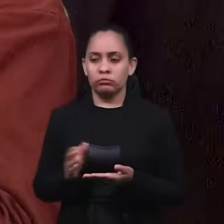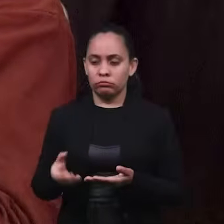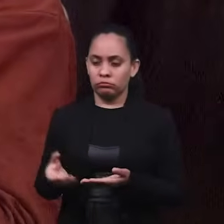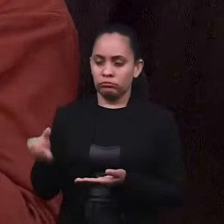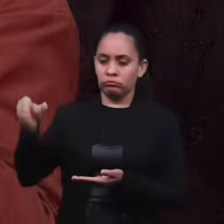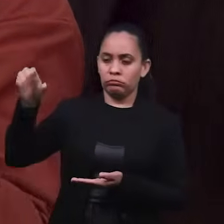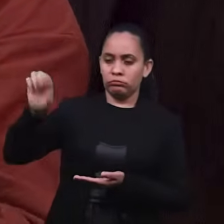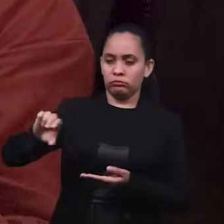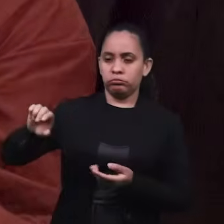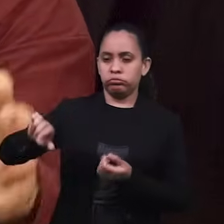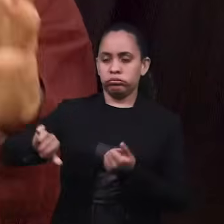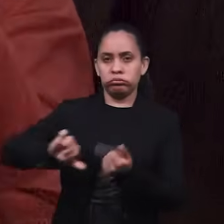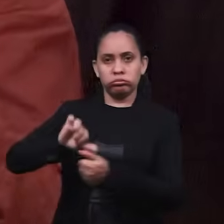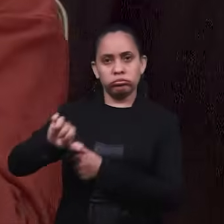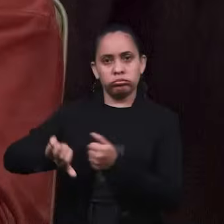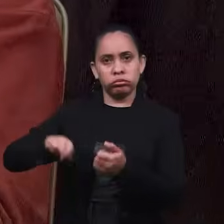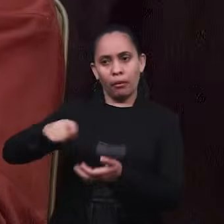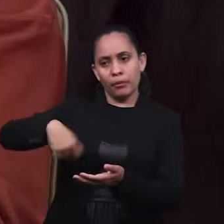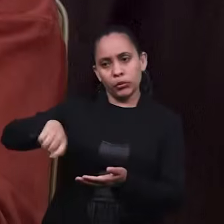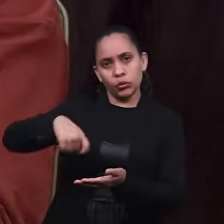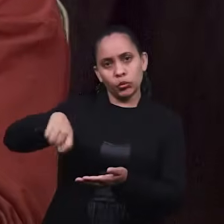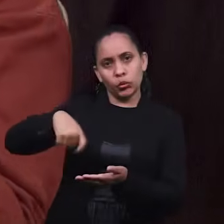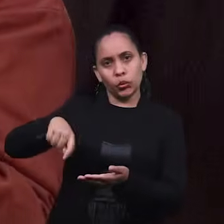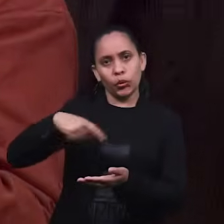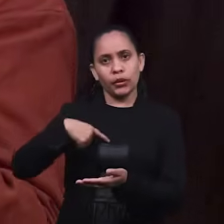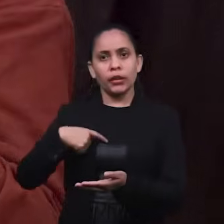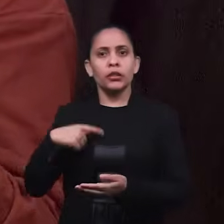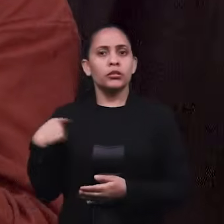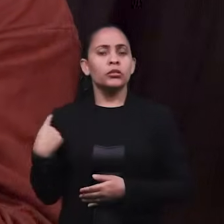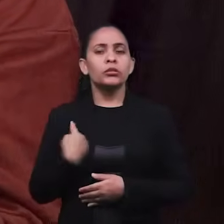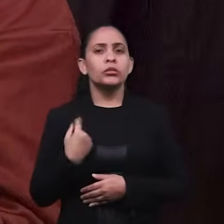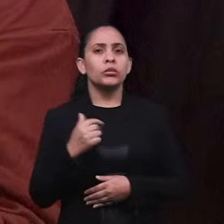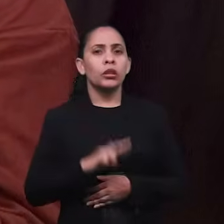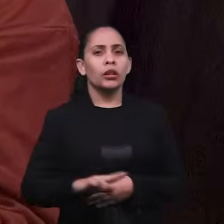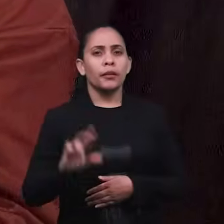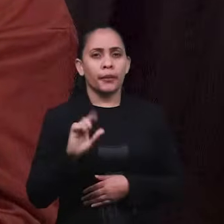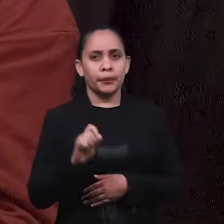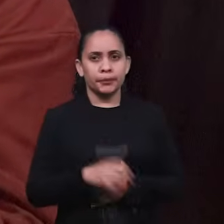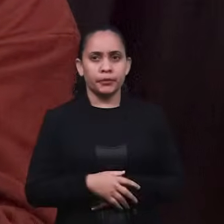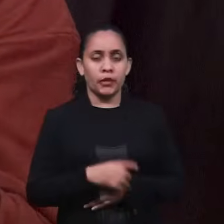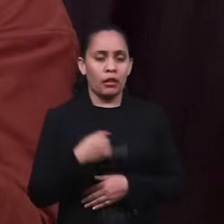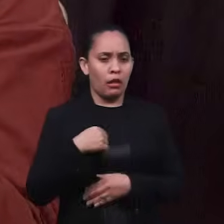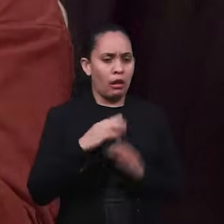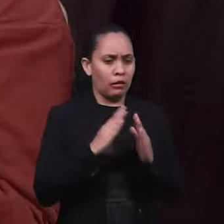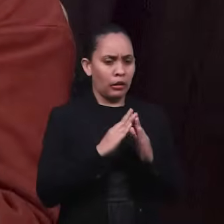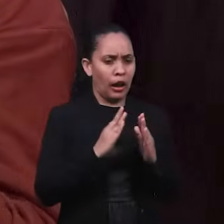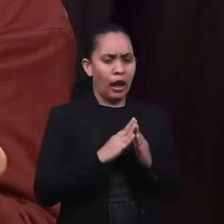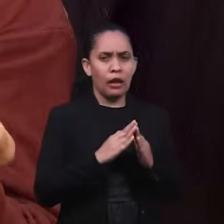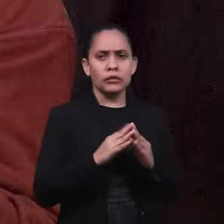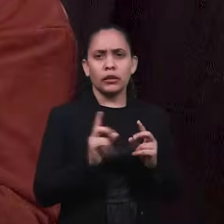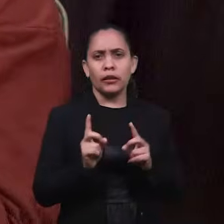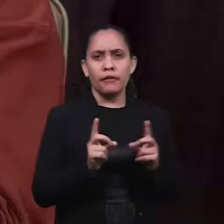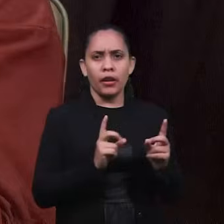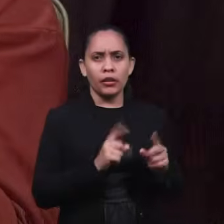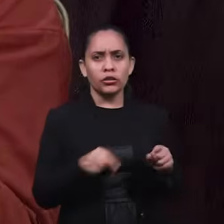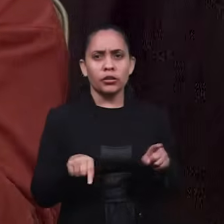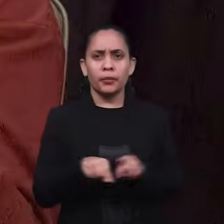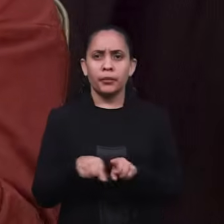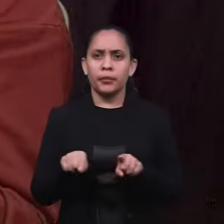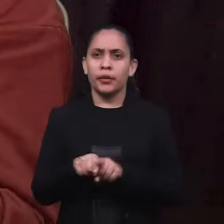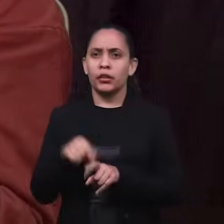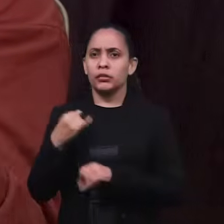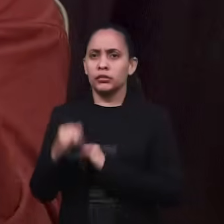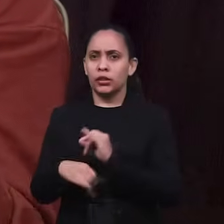Misturou no chá, você vem com, normalmente, a gente compra em produtos naturais. Internet tem muito, né, em